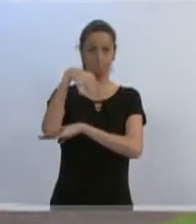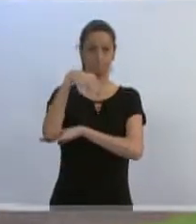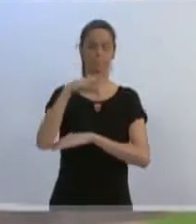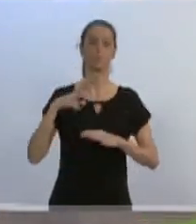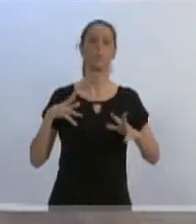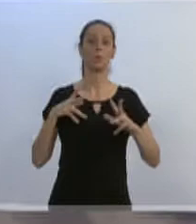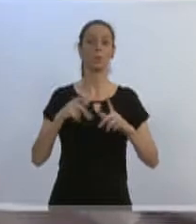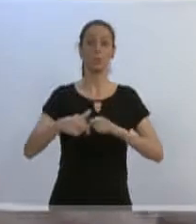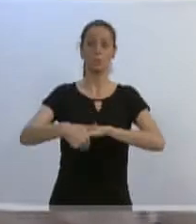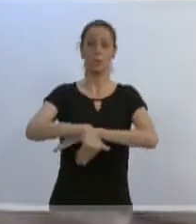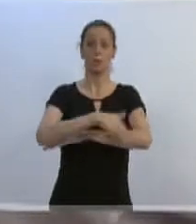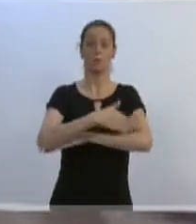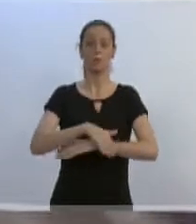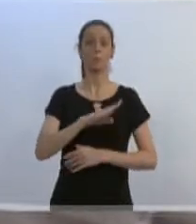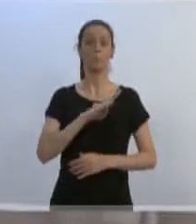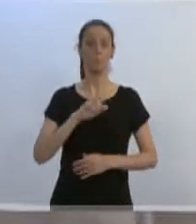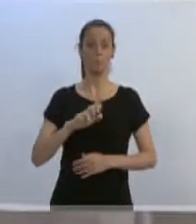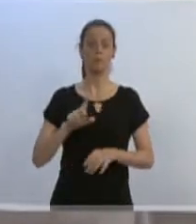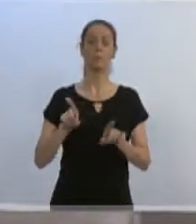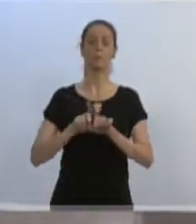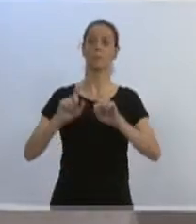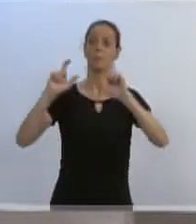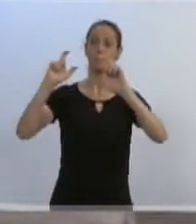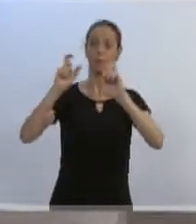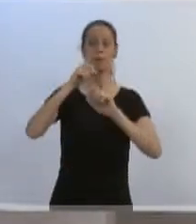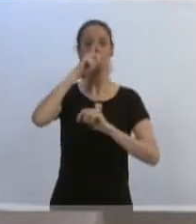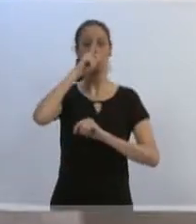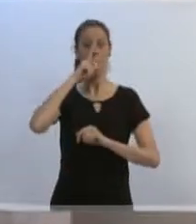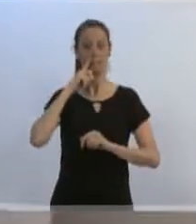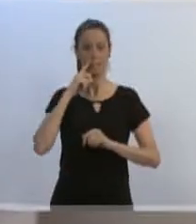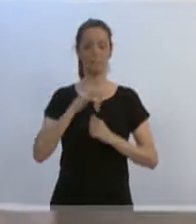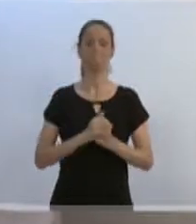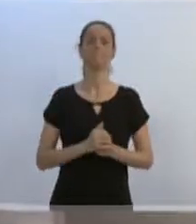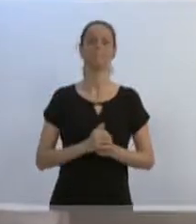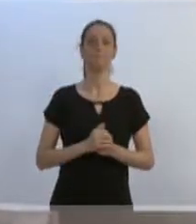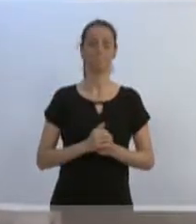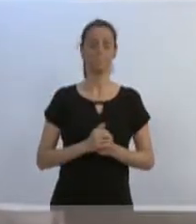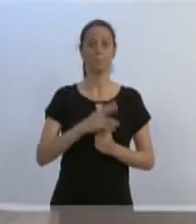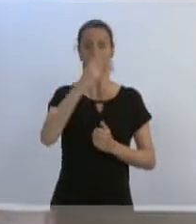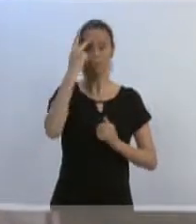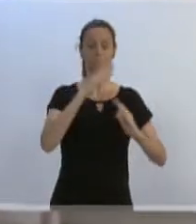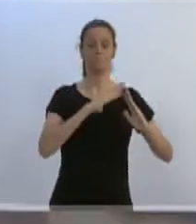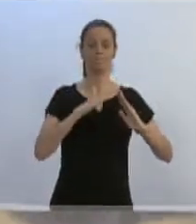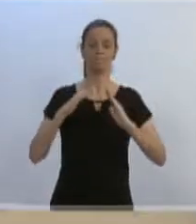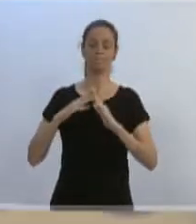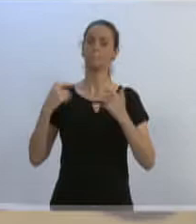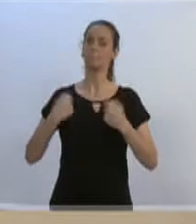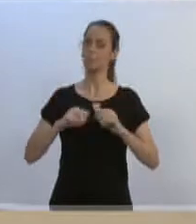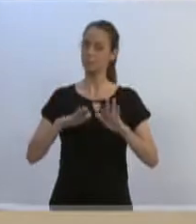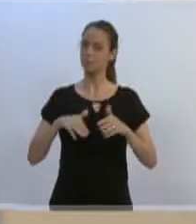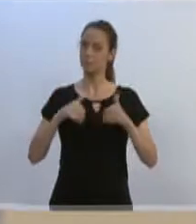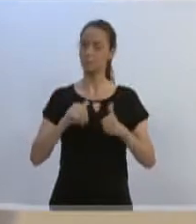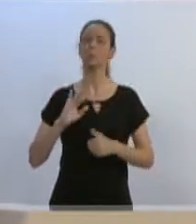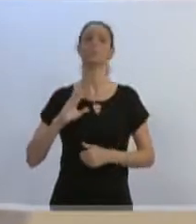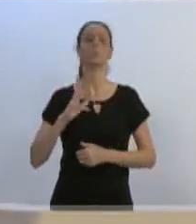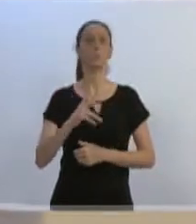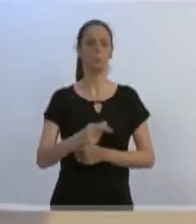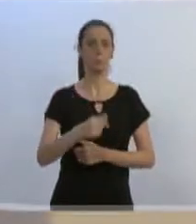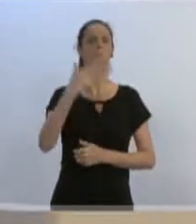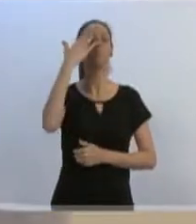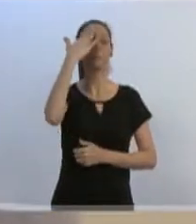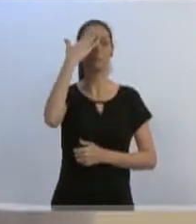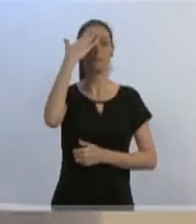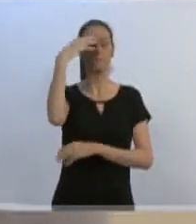todas as ruas da nossa cidade e placas amarela onde os moradores precisa daquela melhoria todos sabem a